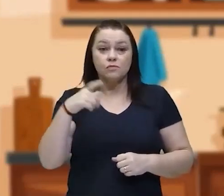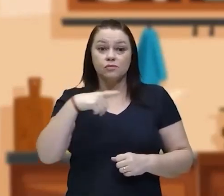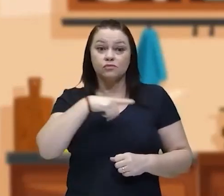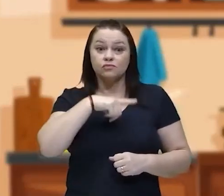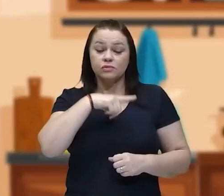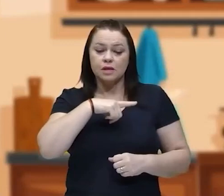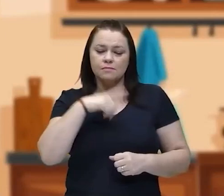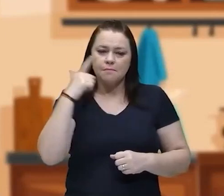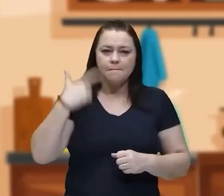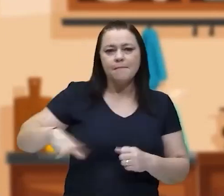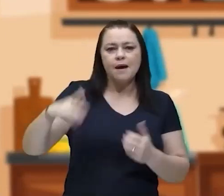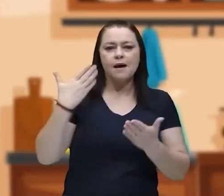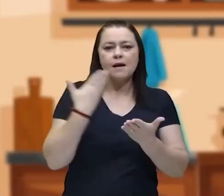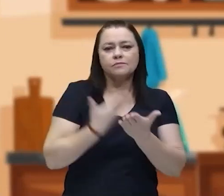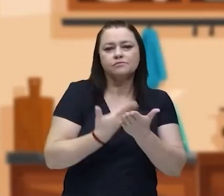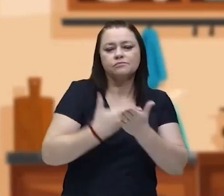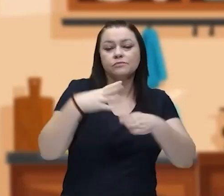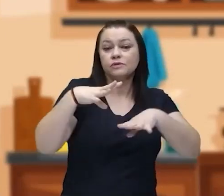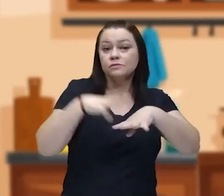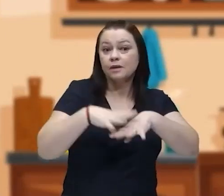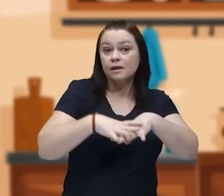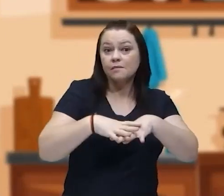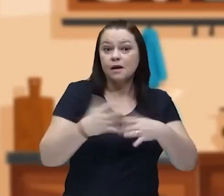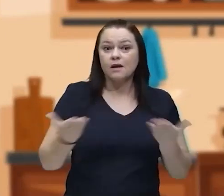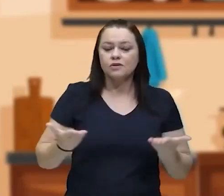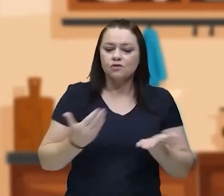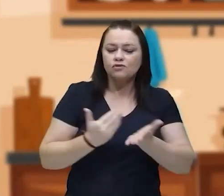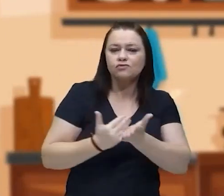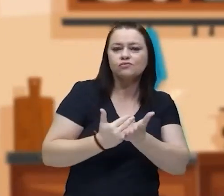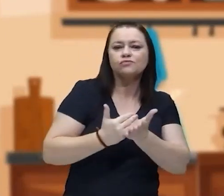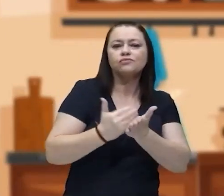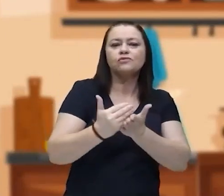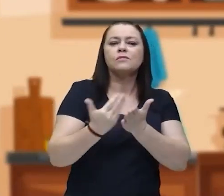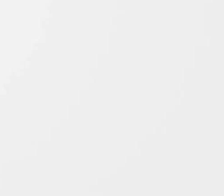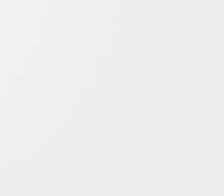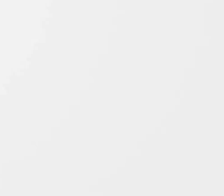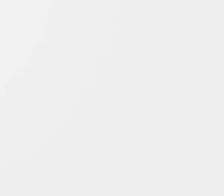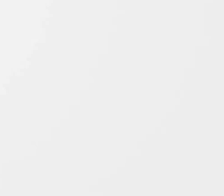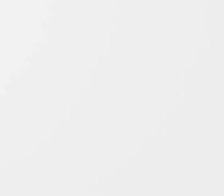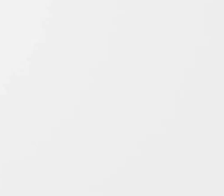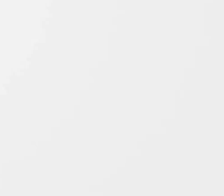de matemática. E hoje dando início às grandezas e medidas.